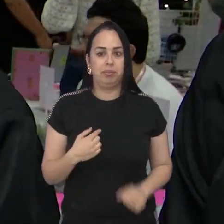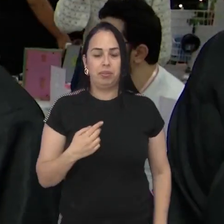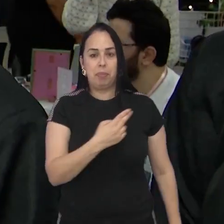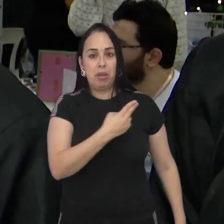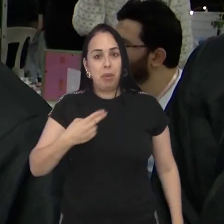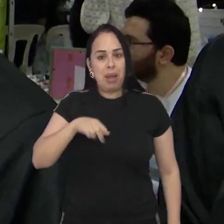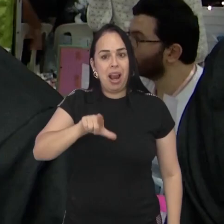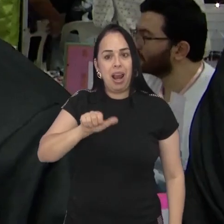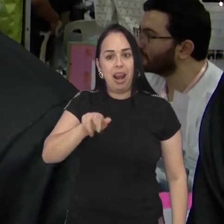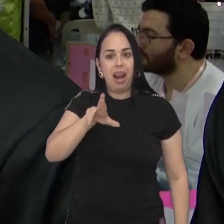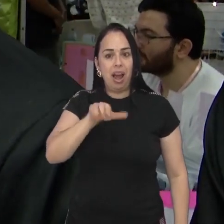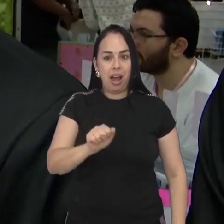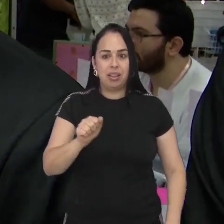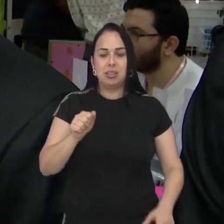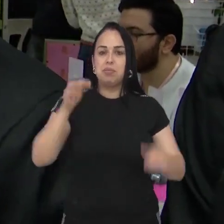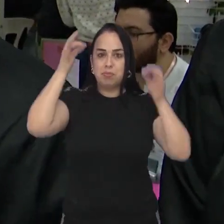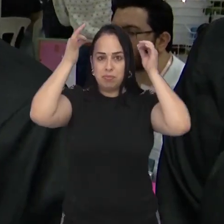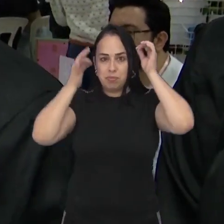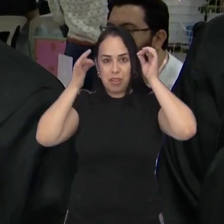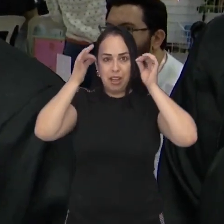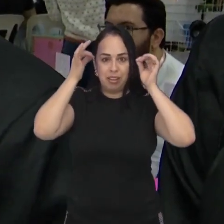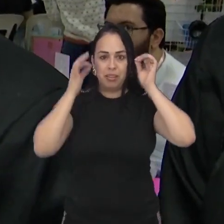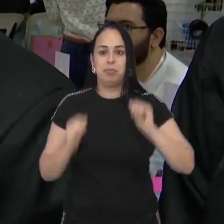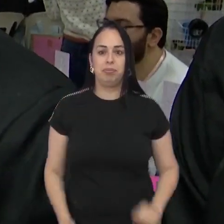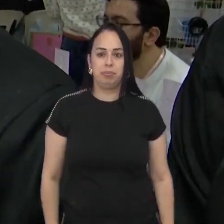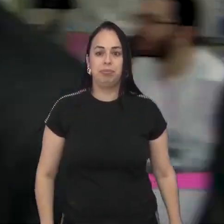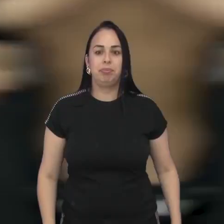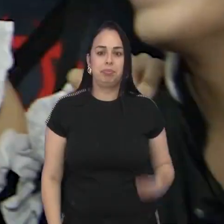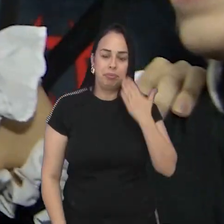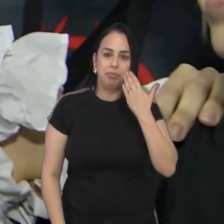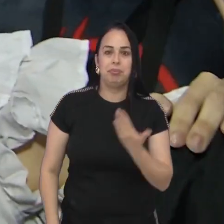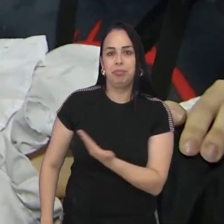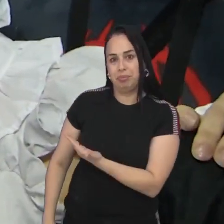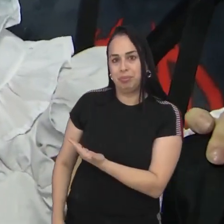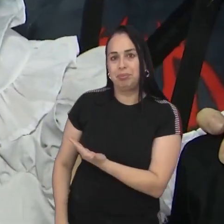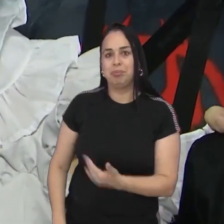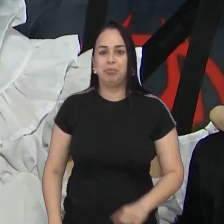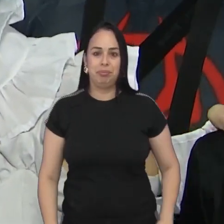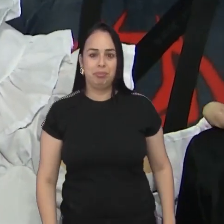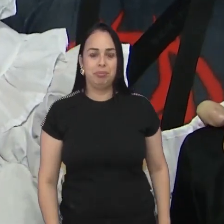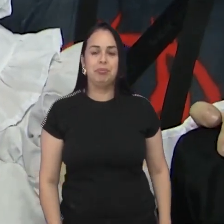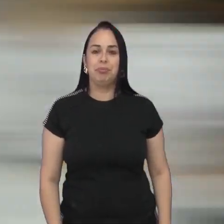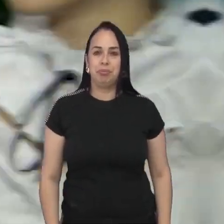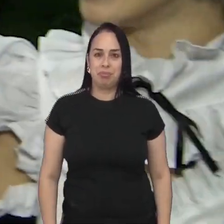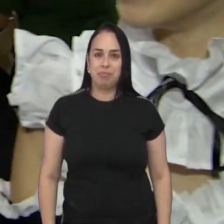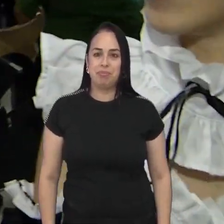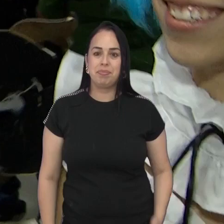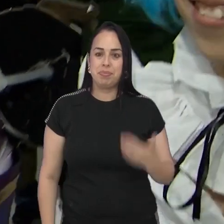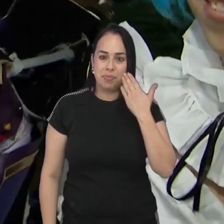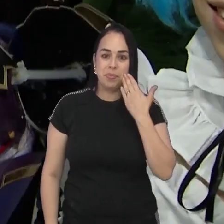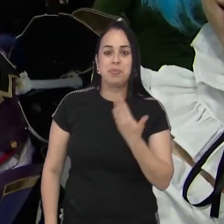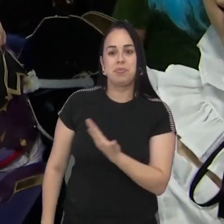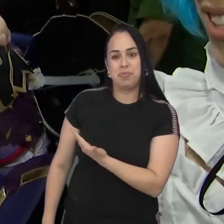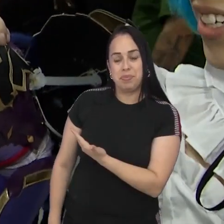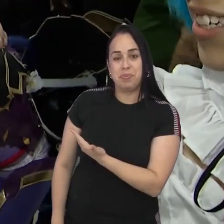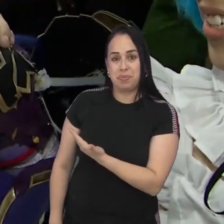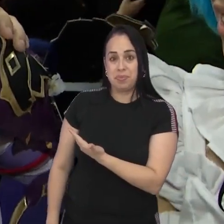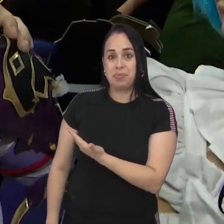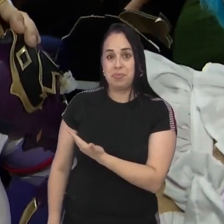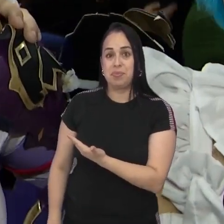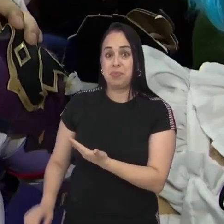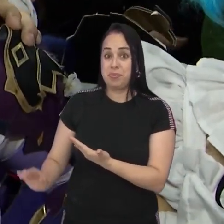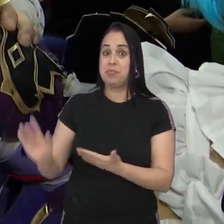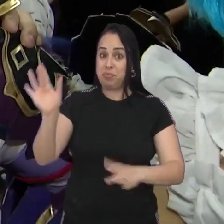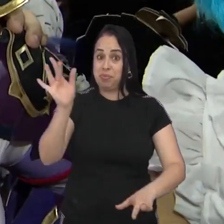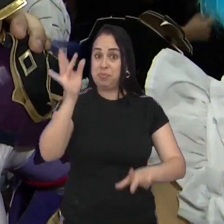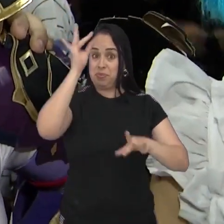Meu nome é Lara, eu faço Satoru Gojo, de Jujutsu Kaisen. Meu nome é Júlia, eu tô de Ren, de ReZero. Sou Amanda, mas meu nome de cosplay é